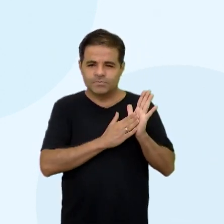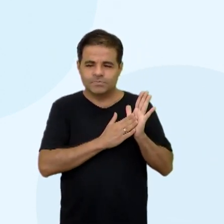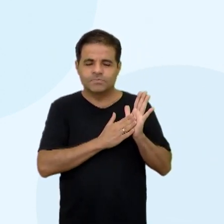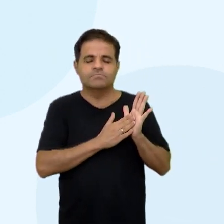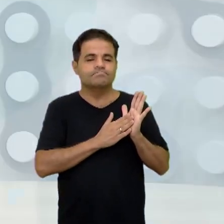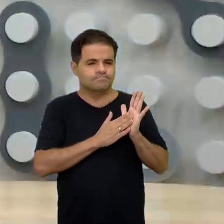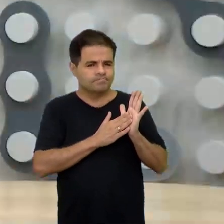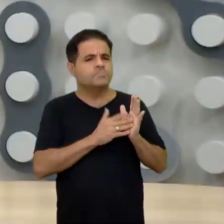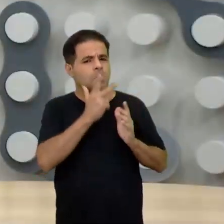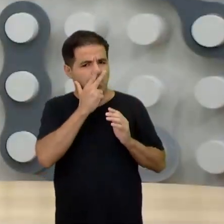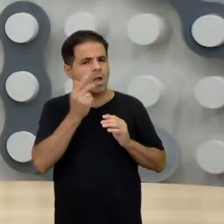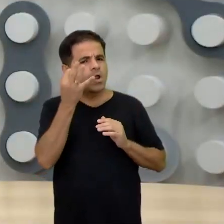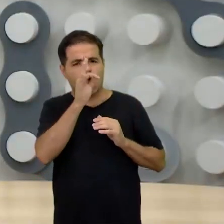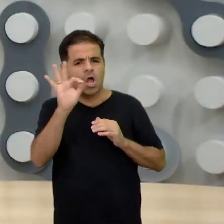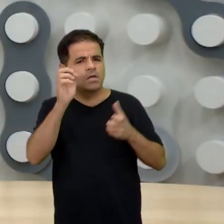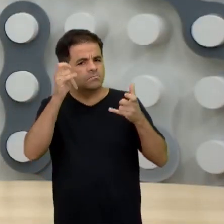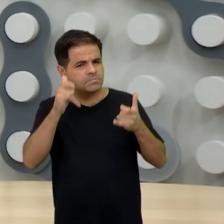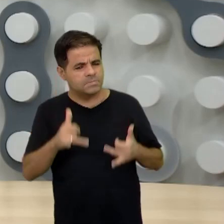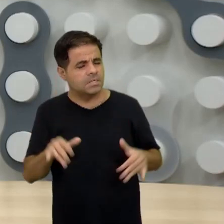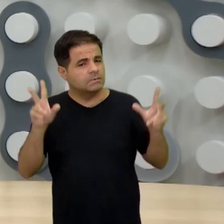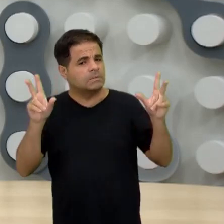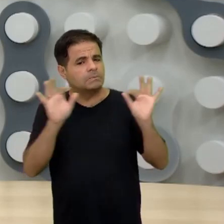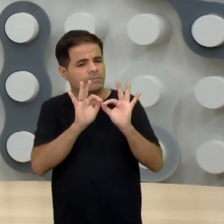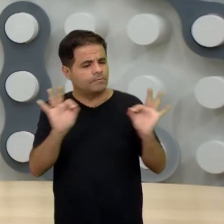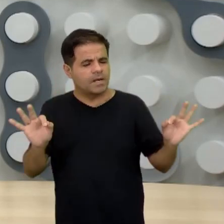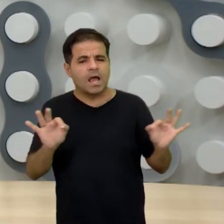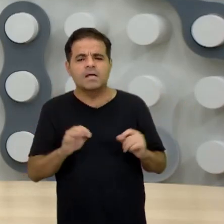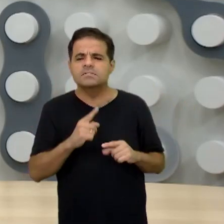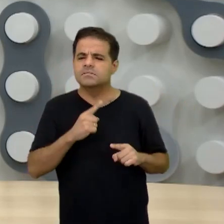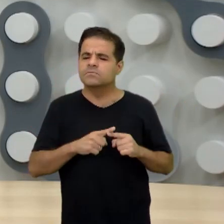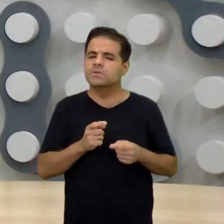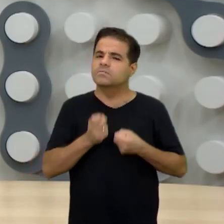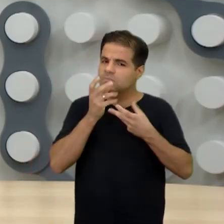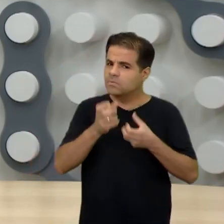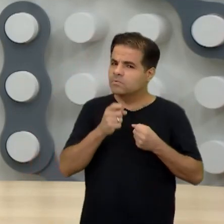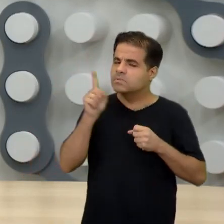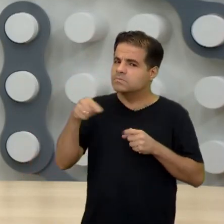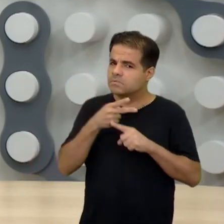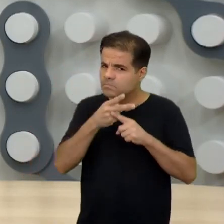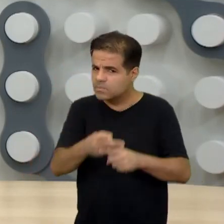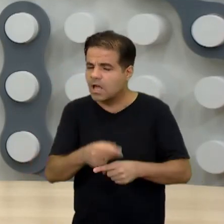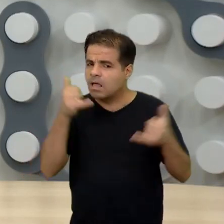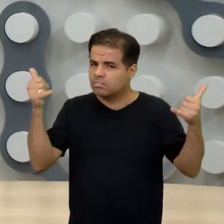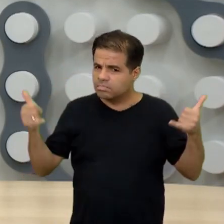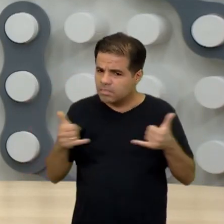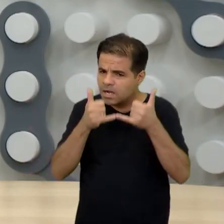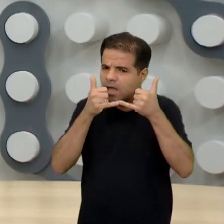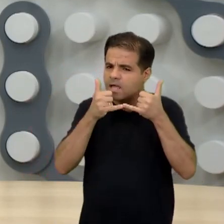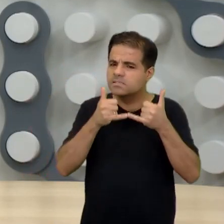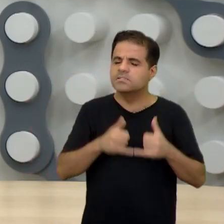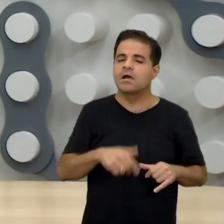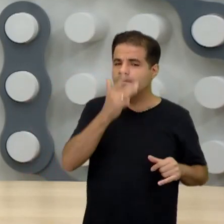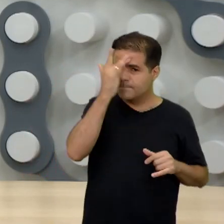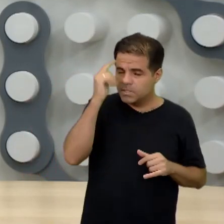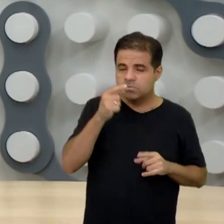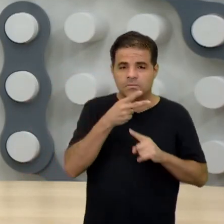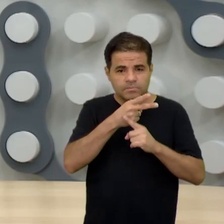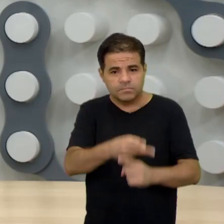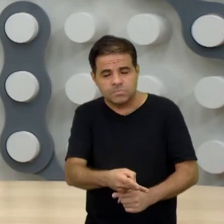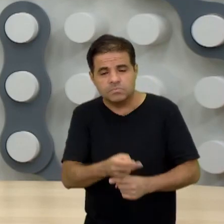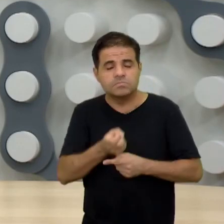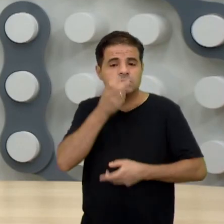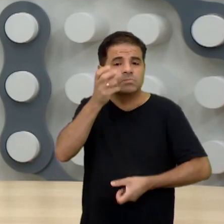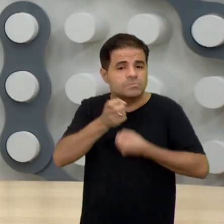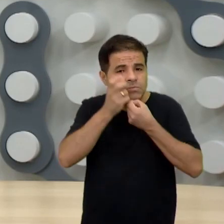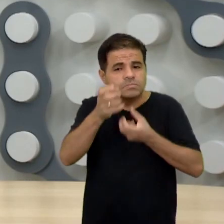proposto. Eu achei ótima essa definição. Porque, assim, se você for buscar na internet, né, as pessoas que buscam as